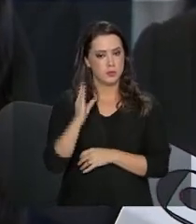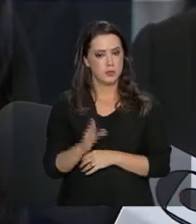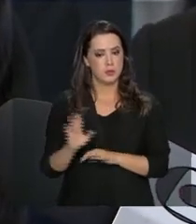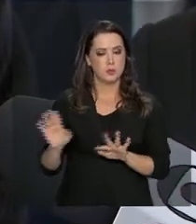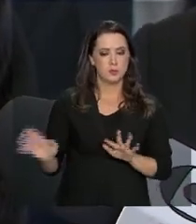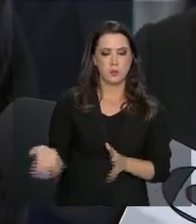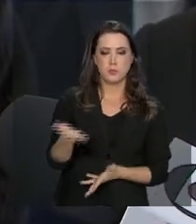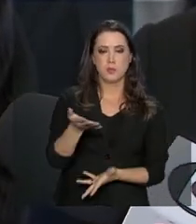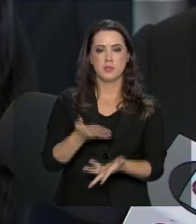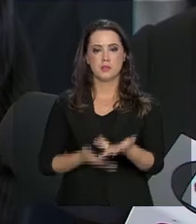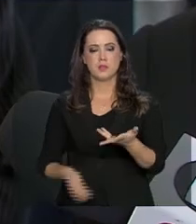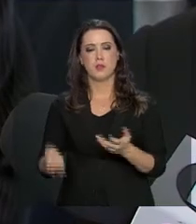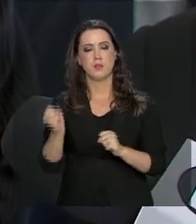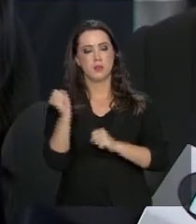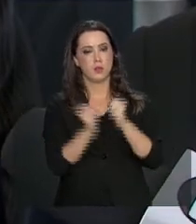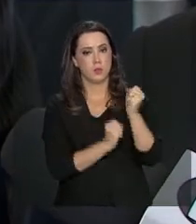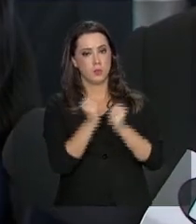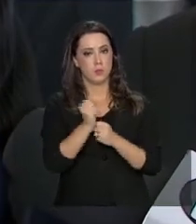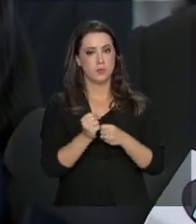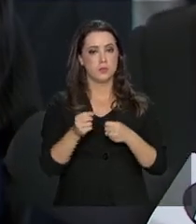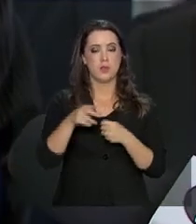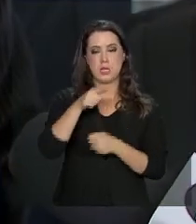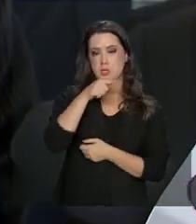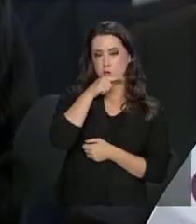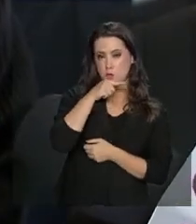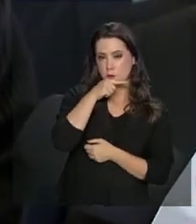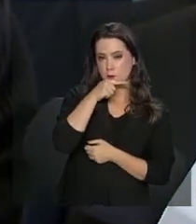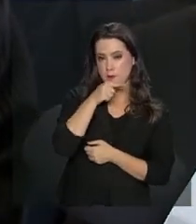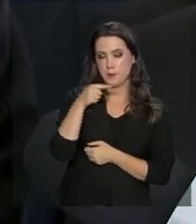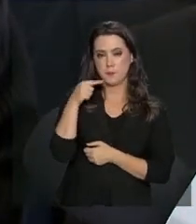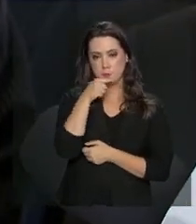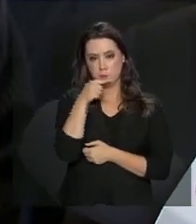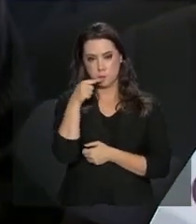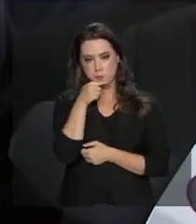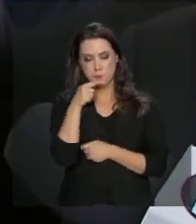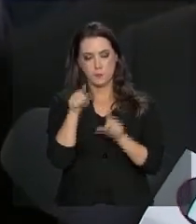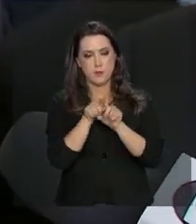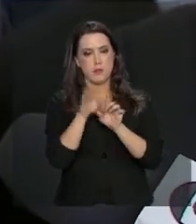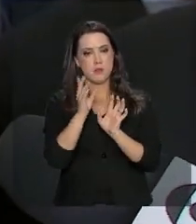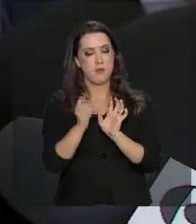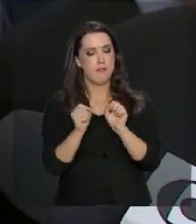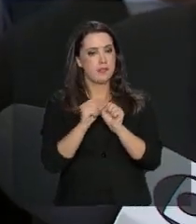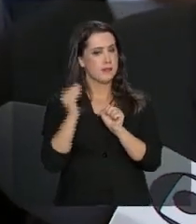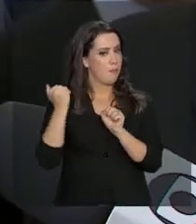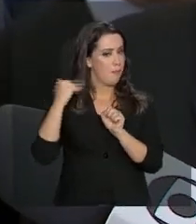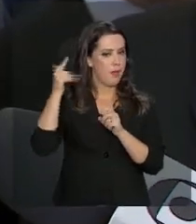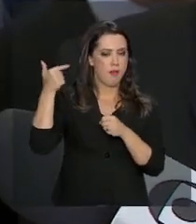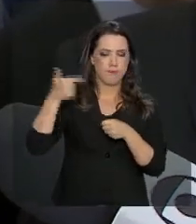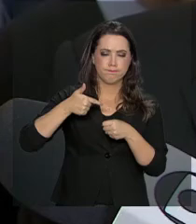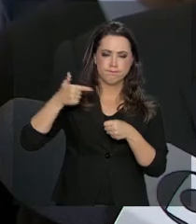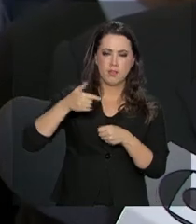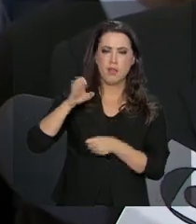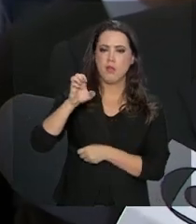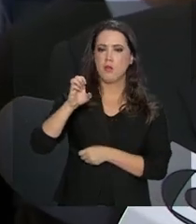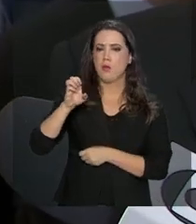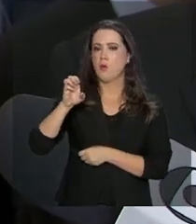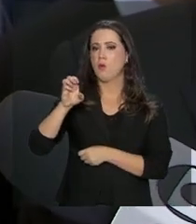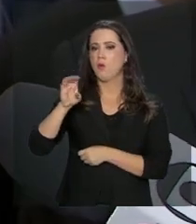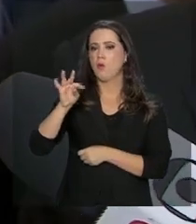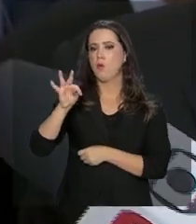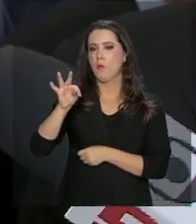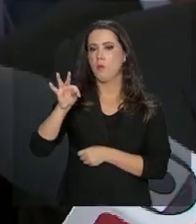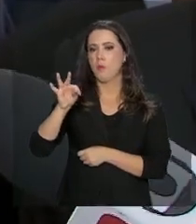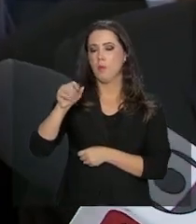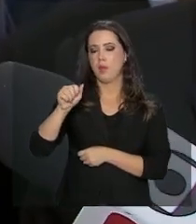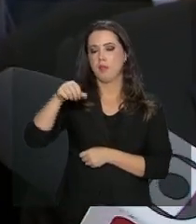mobilizando a indústria de cana de açúcar pra produzir cada vez mais o etanol é garantido uma uma